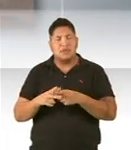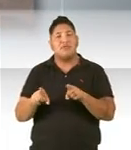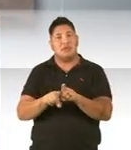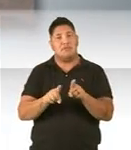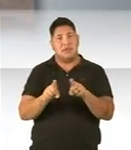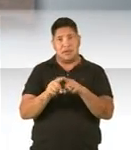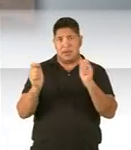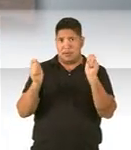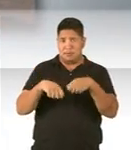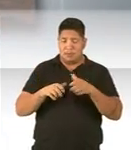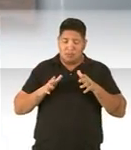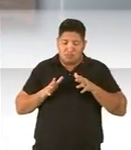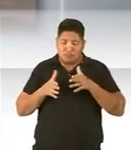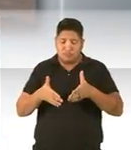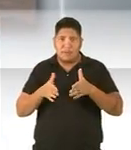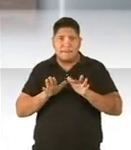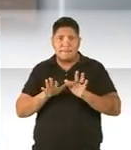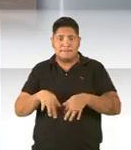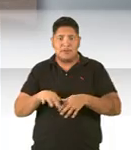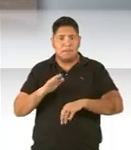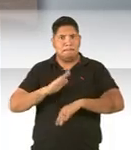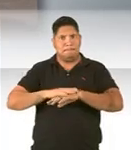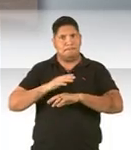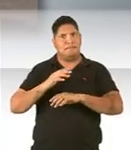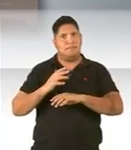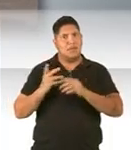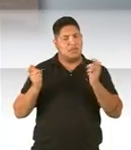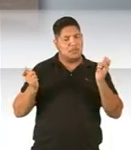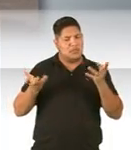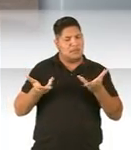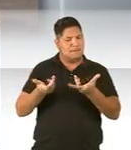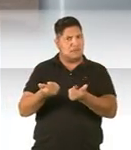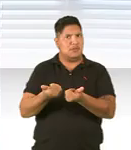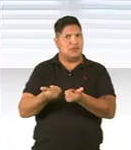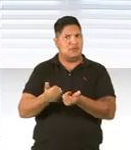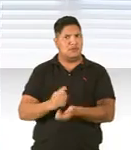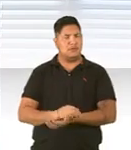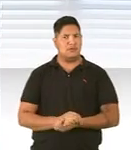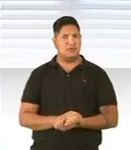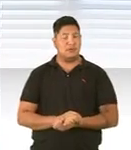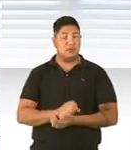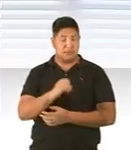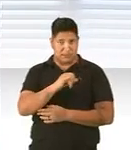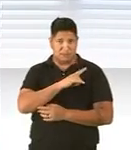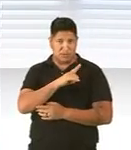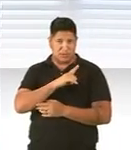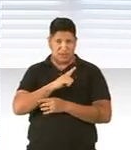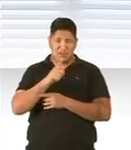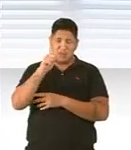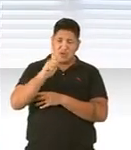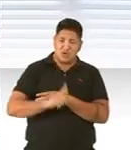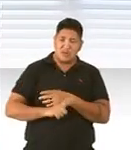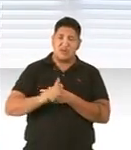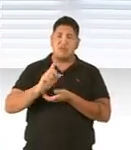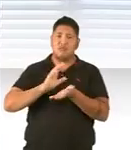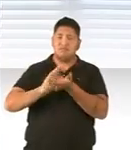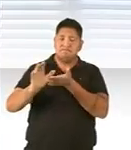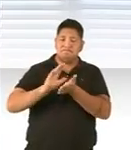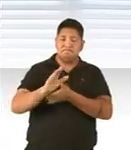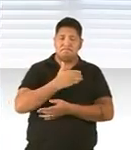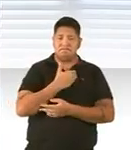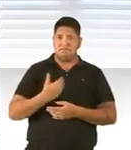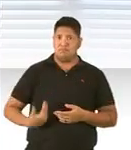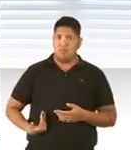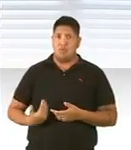manutenção, além de possibilitar uma atuação finalística mais efetiva. Então, quando você tem uma melhor gestão de recursos públicos,